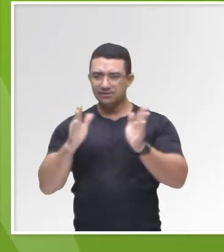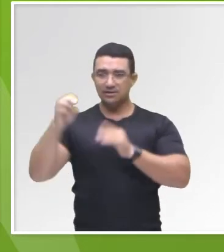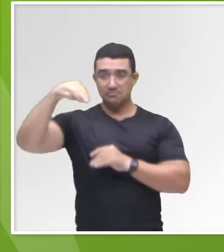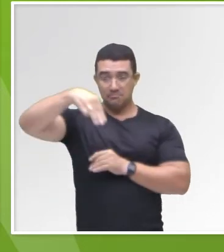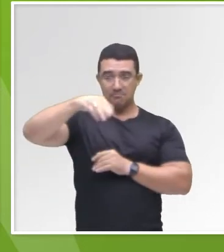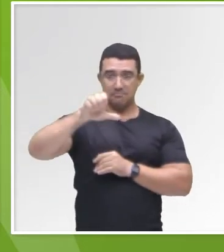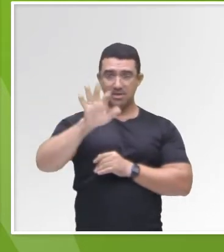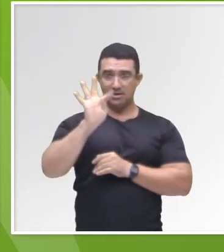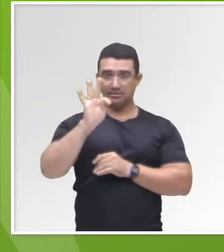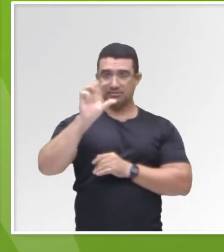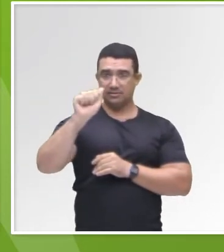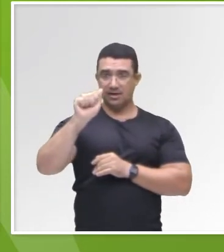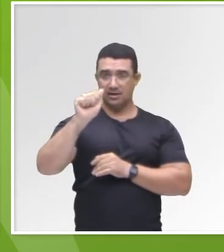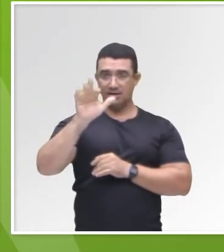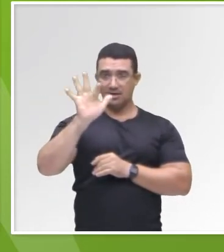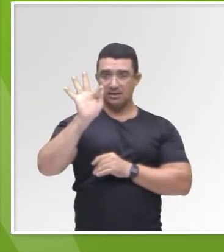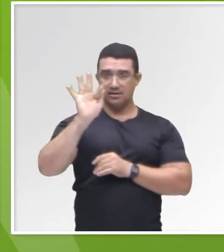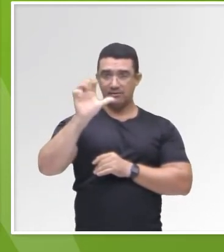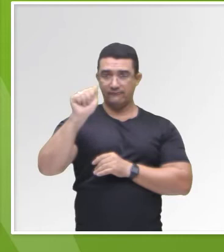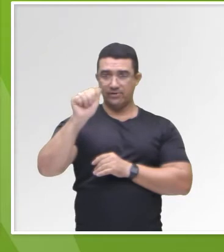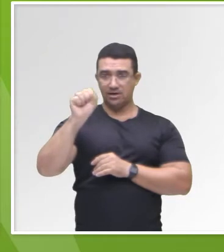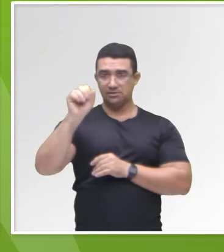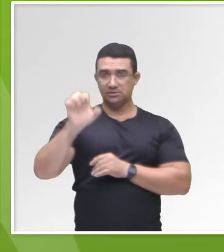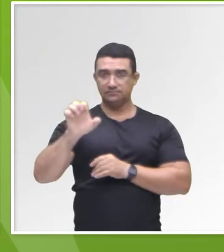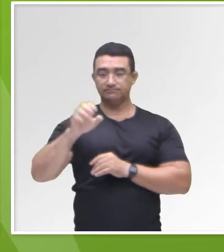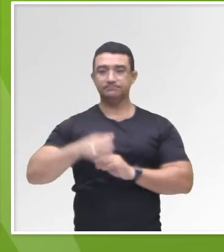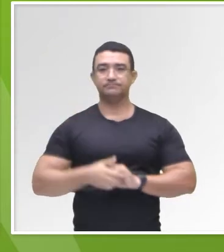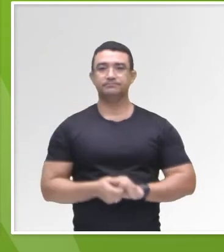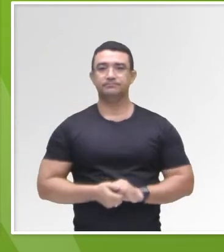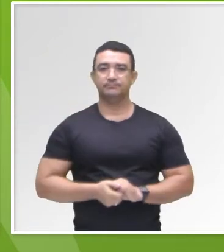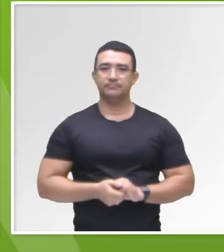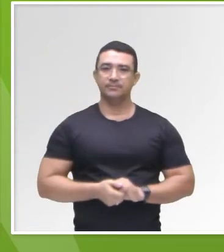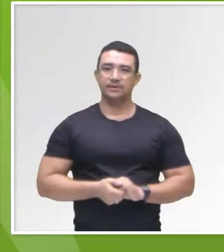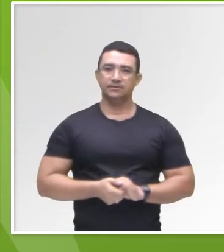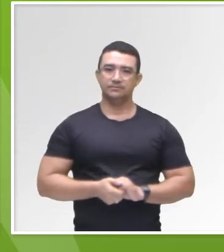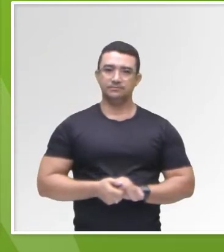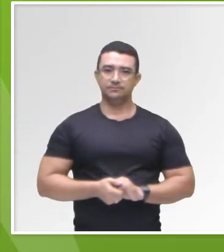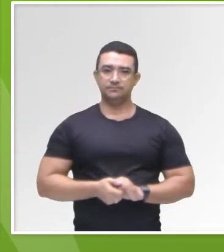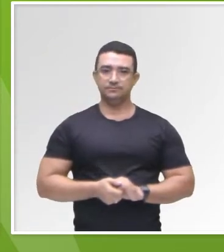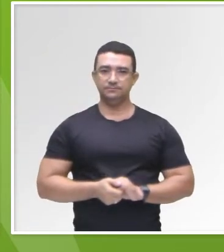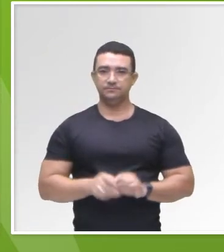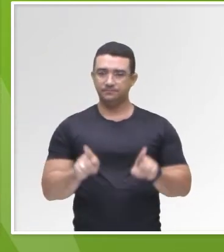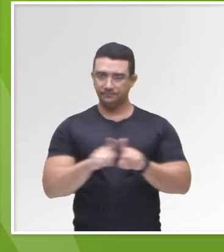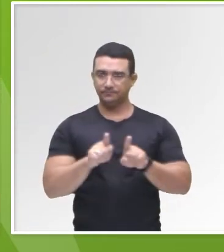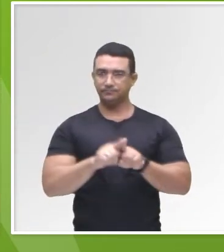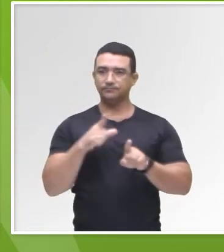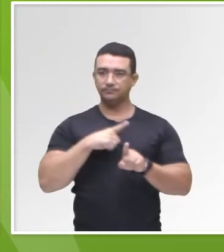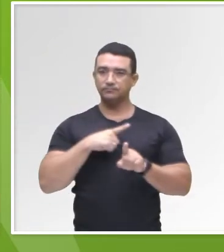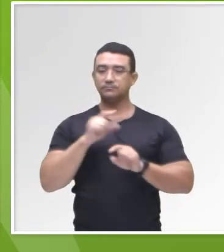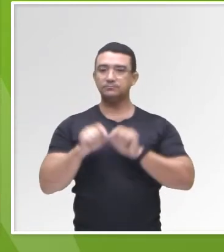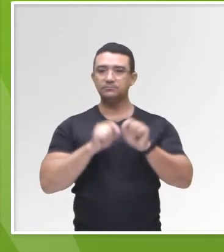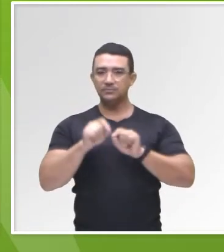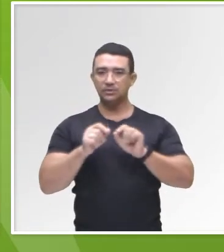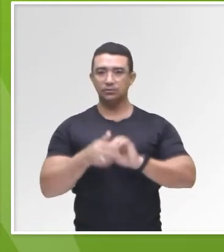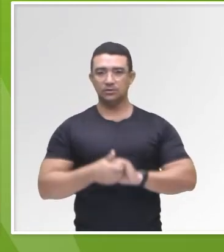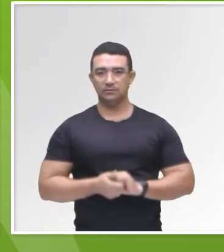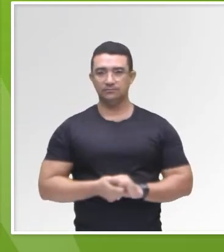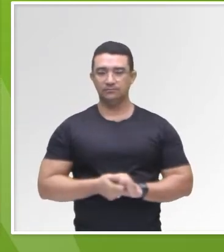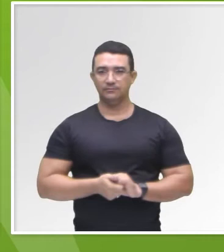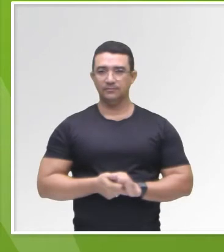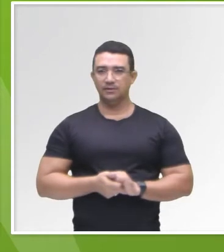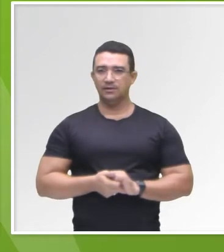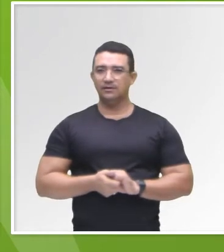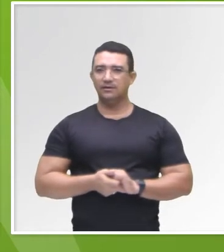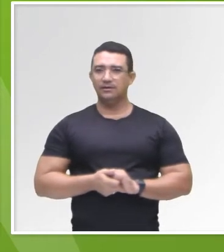célula. Certo? O que mais? Temos a ligação dos centrômeros às fibras do fuso, né? A gente observa